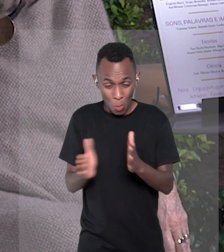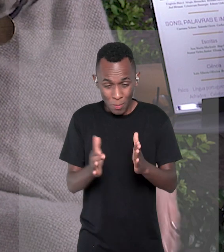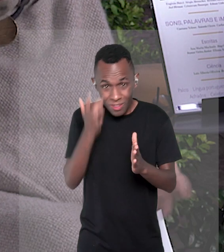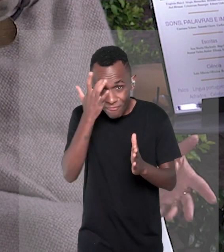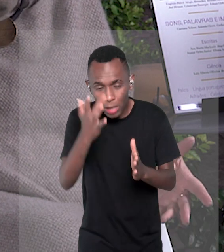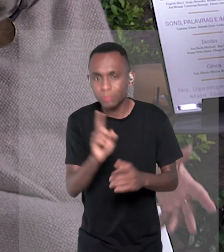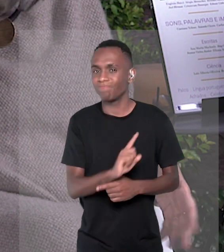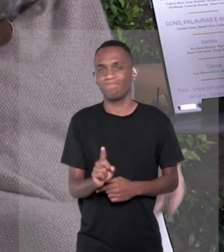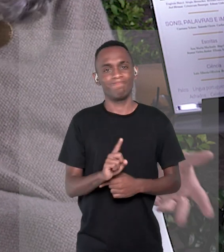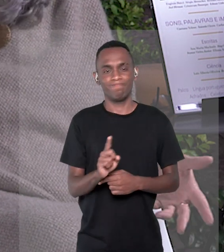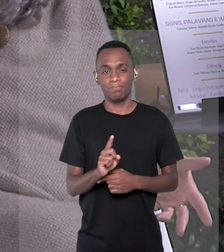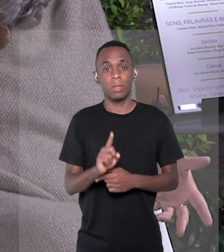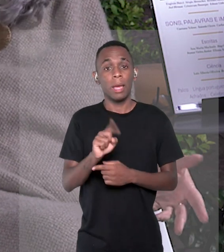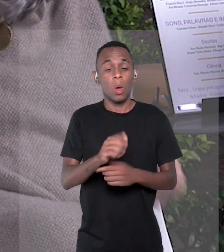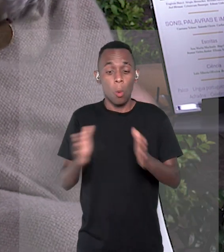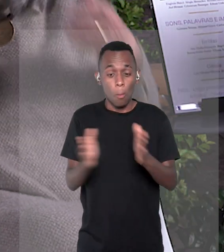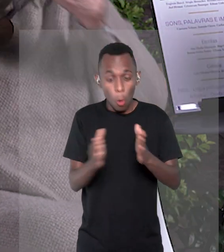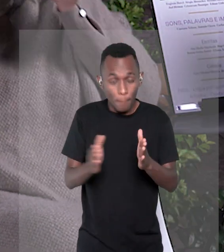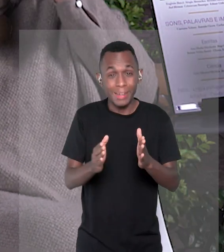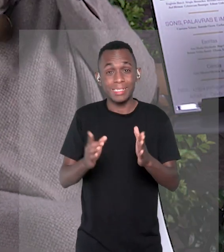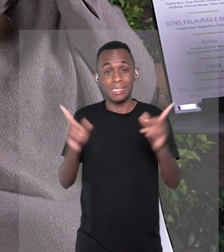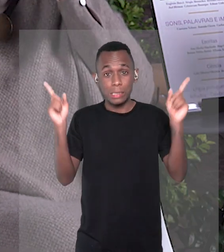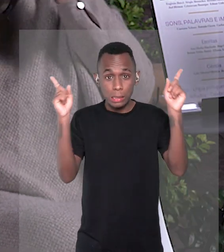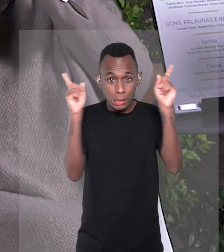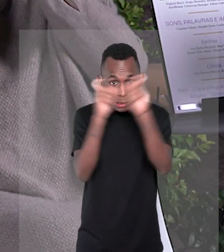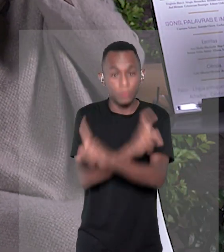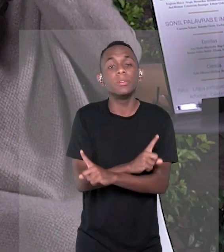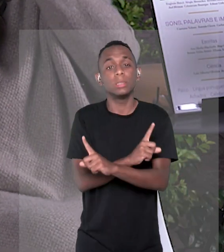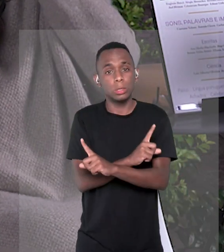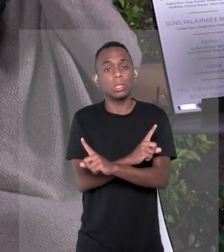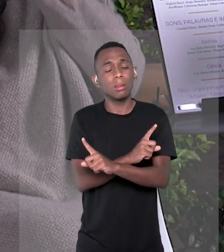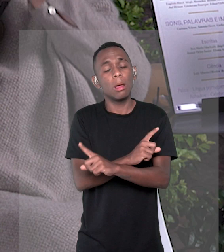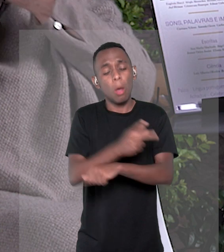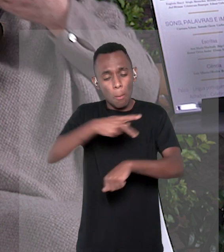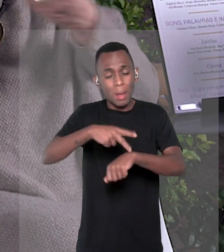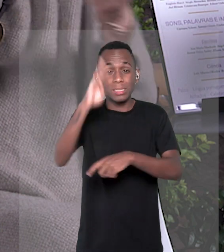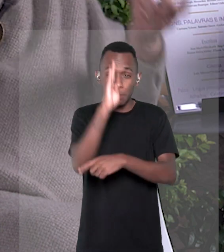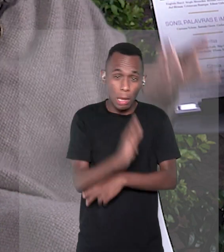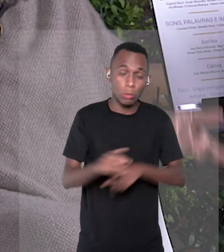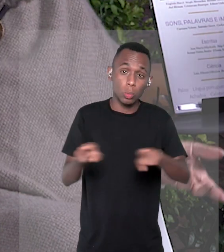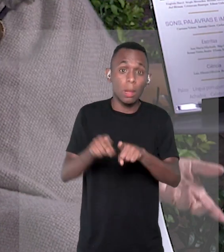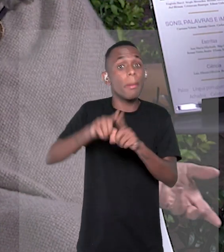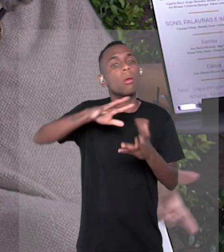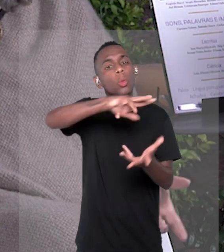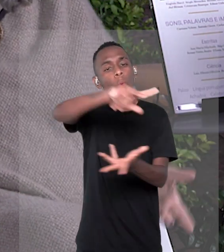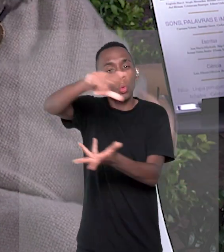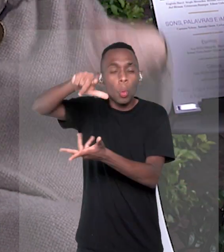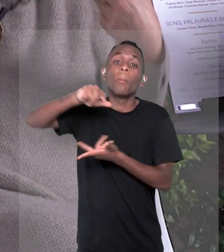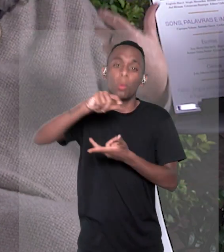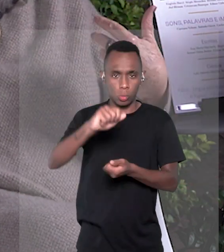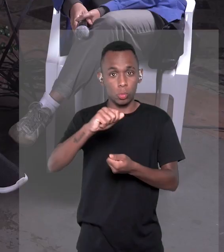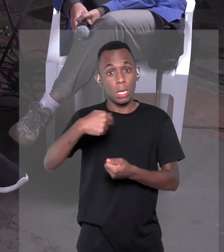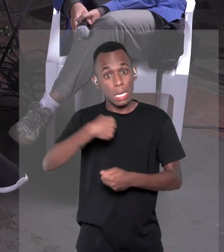complexidade no Brasil, no mundo. E eu estou editando uma revista que, afinal de contas, tem 125 anos,